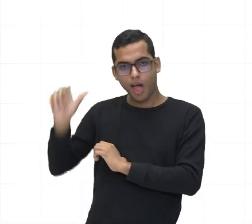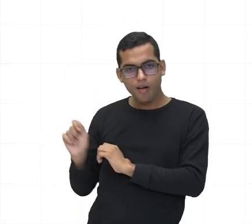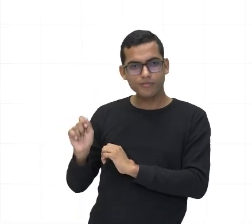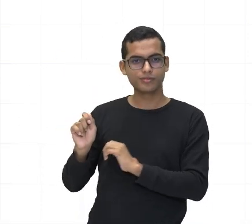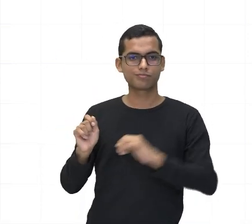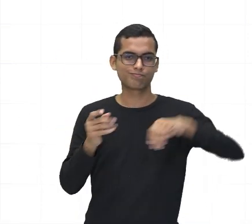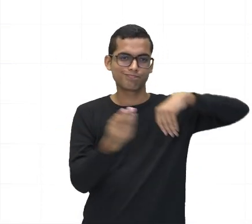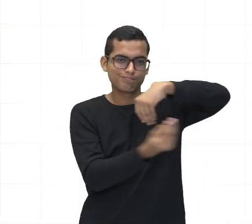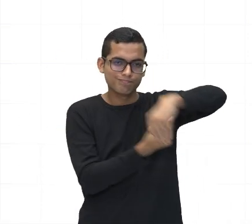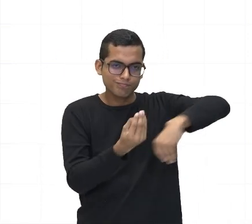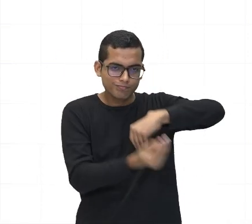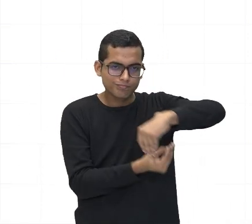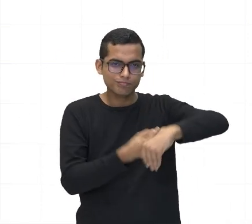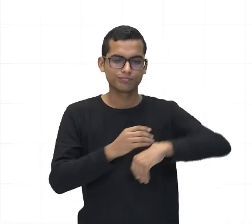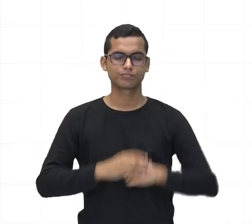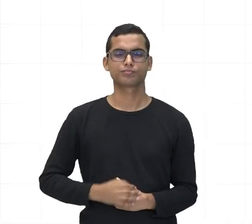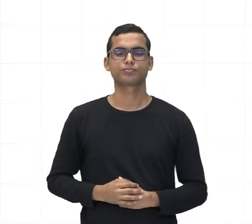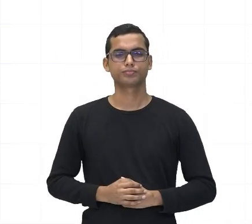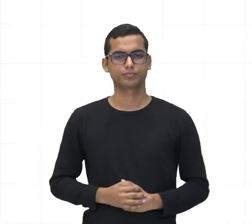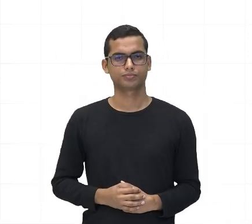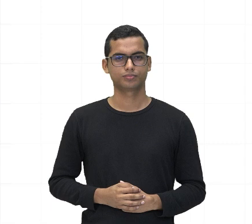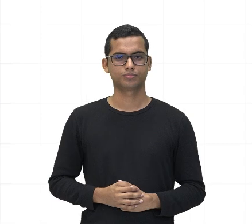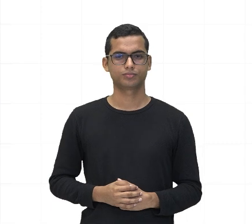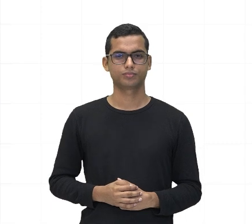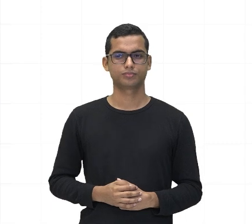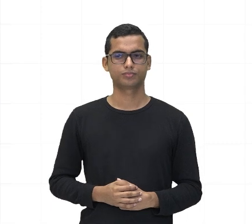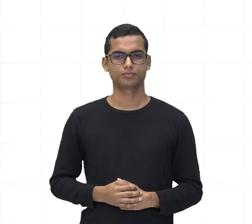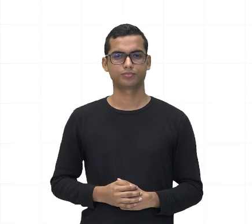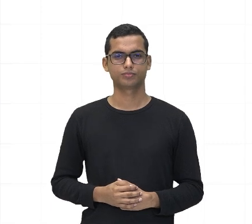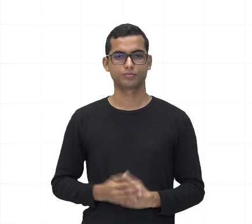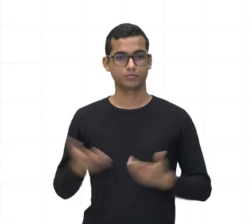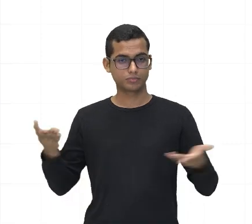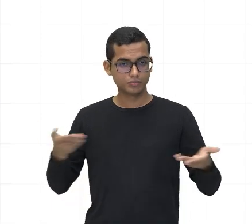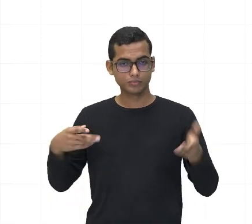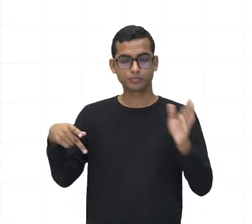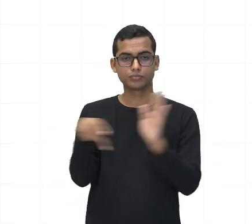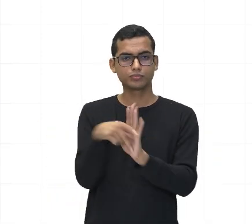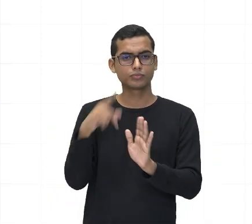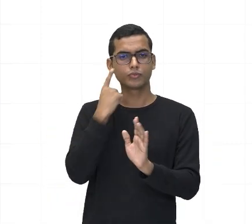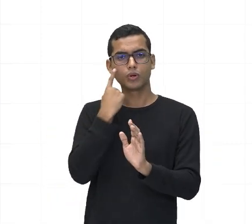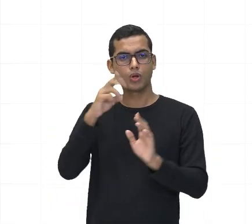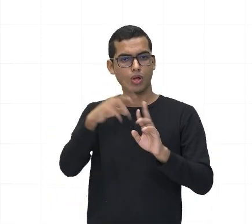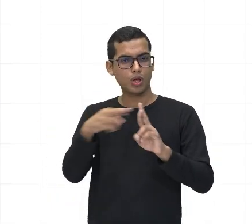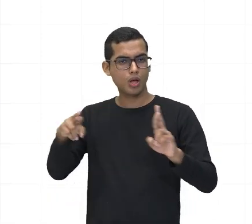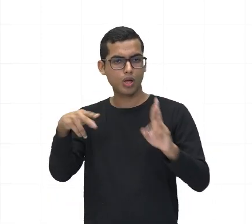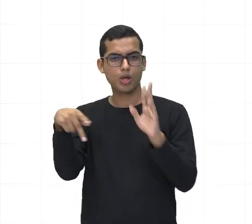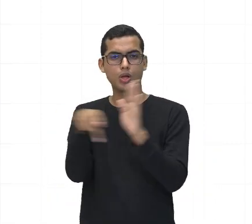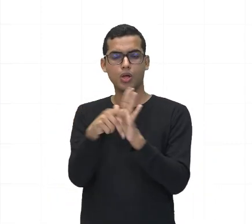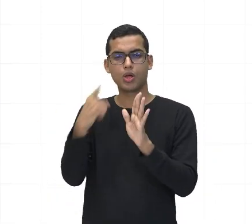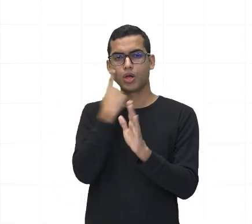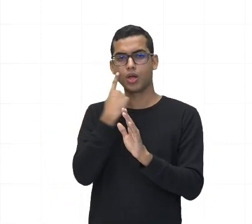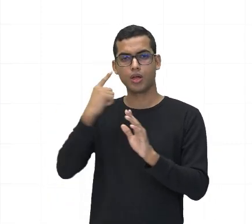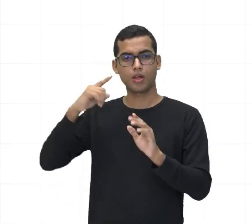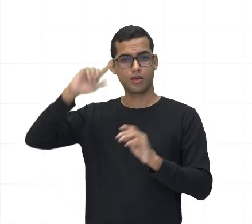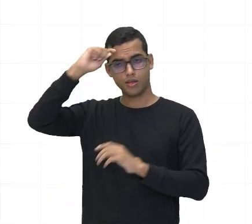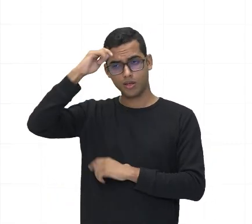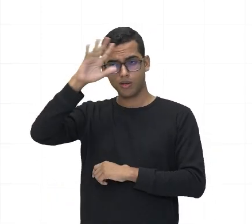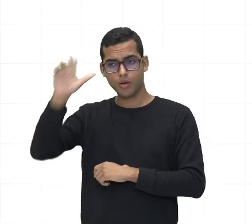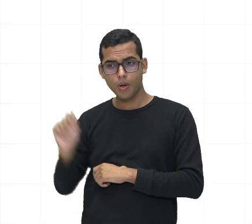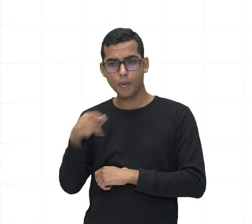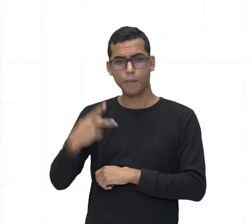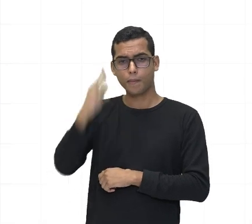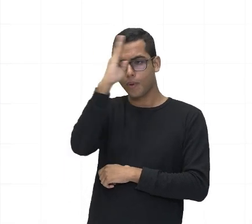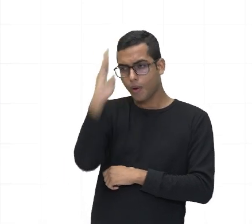no Brasil. As religiões de matriz africana ou religiões afro-brasileiras, elas cultuam